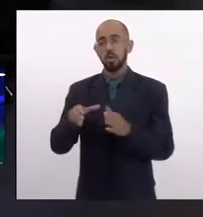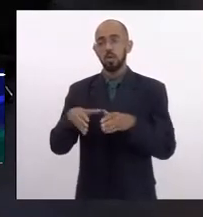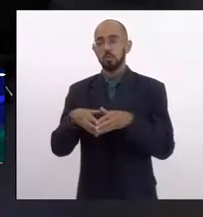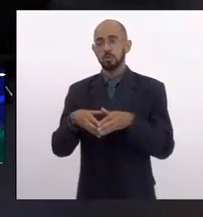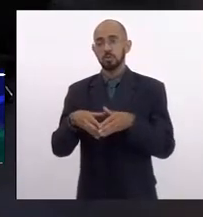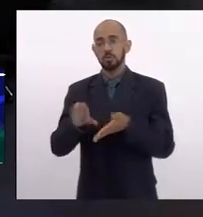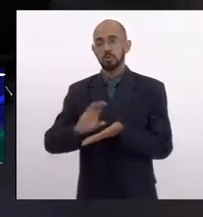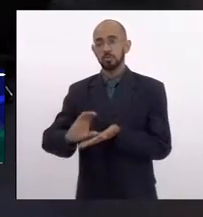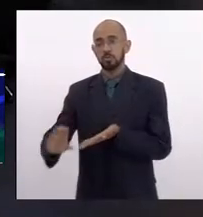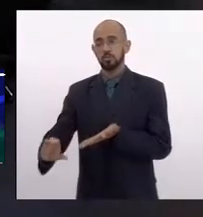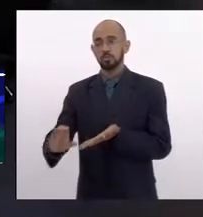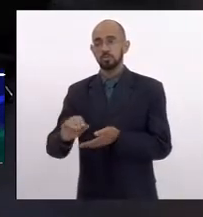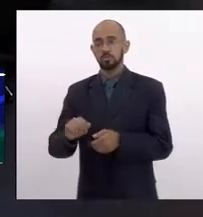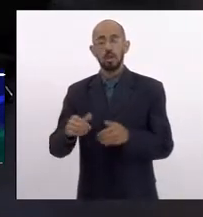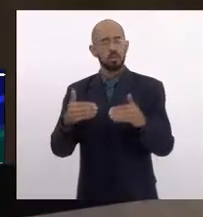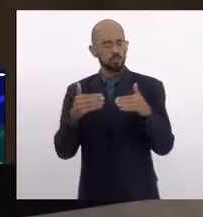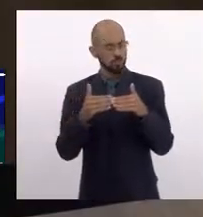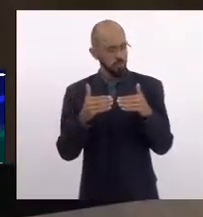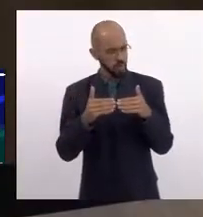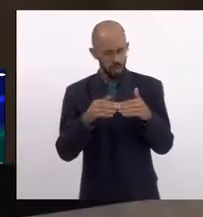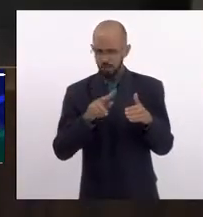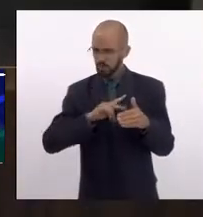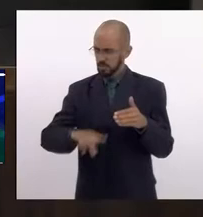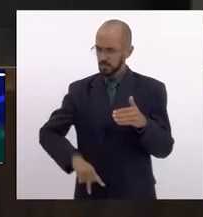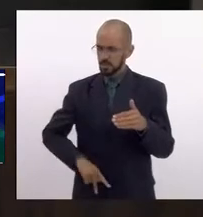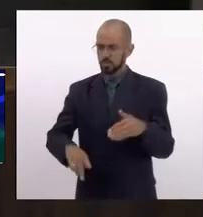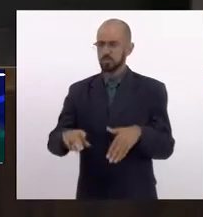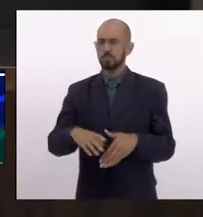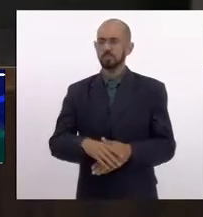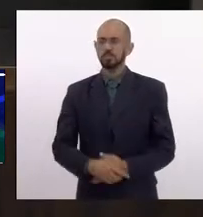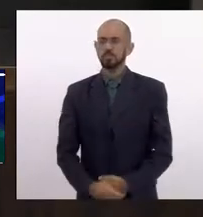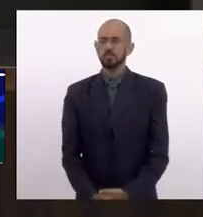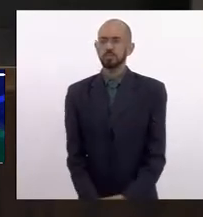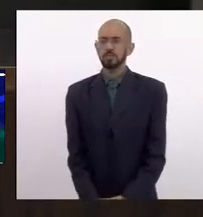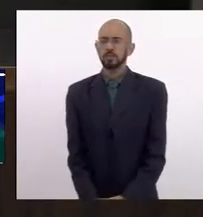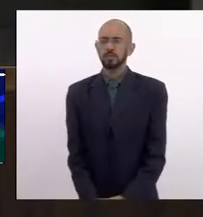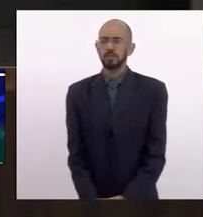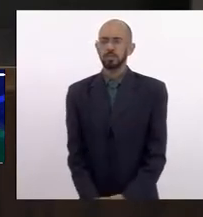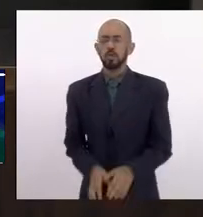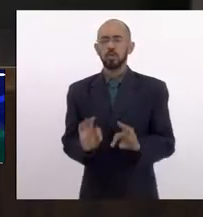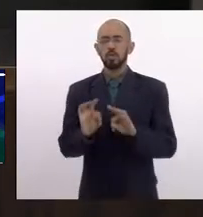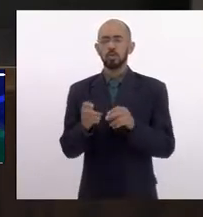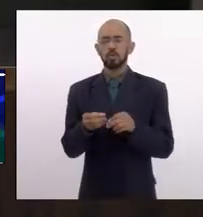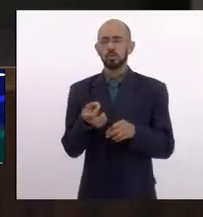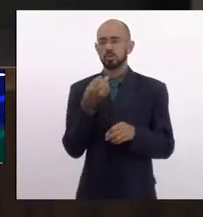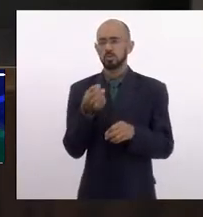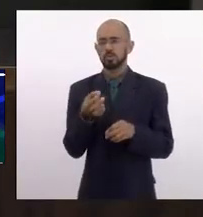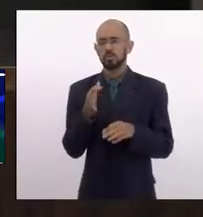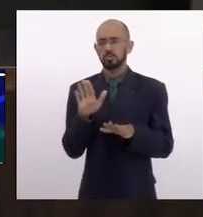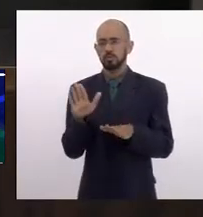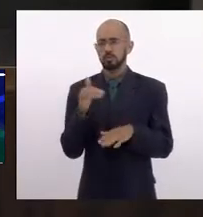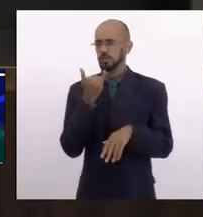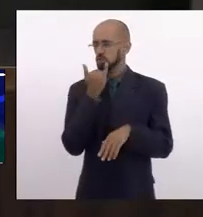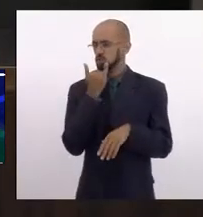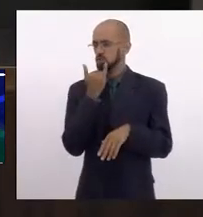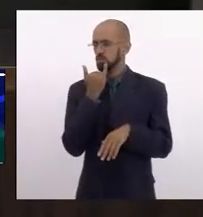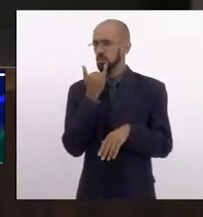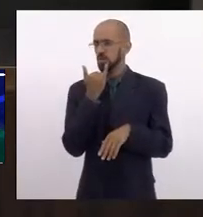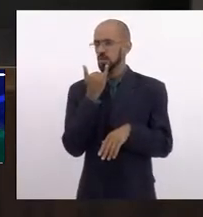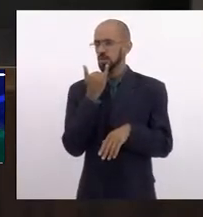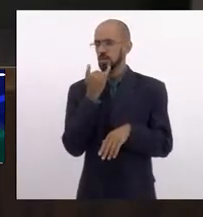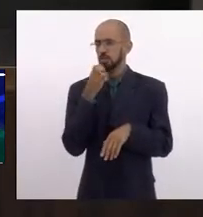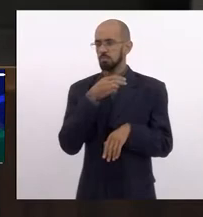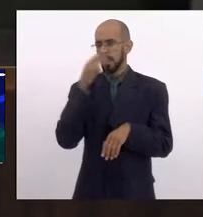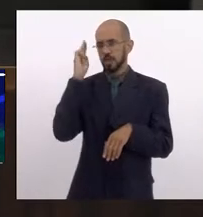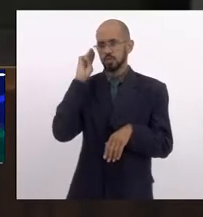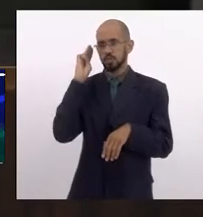o parecer favorável do site e com os pareceres não Ricardo